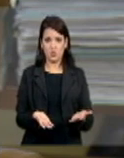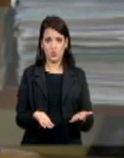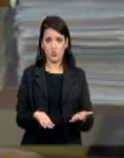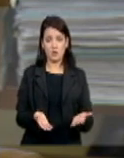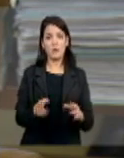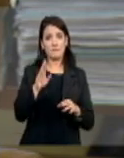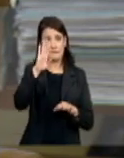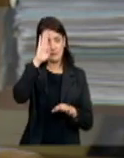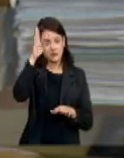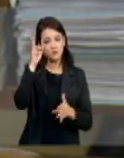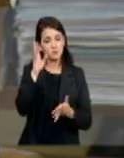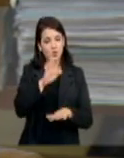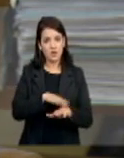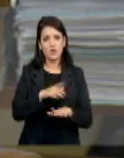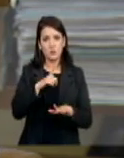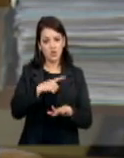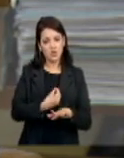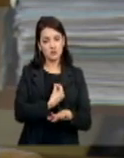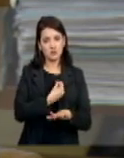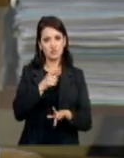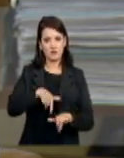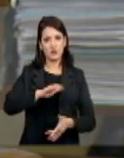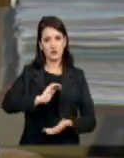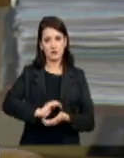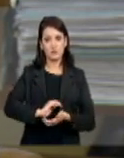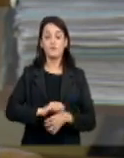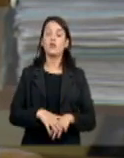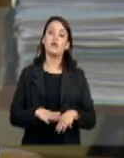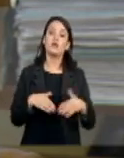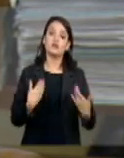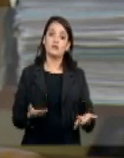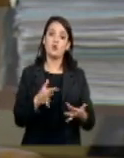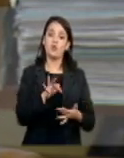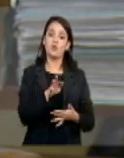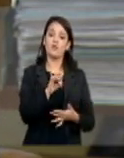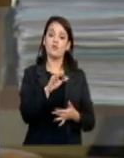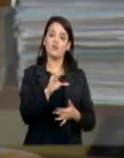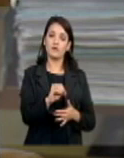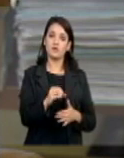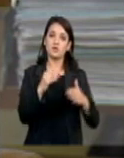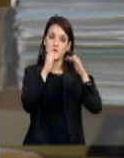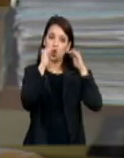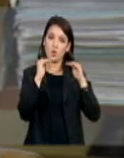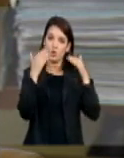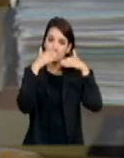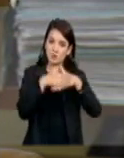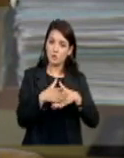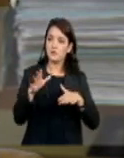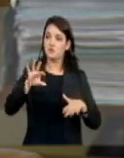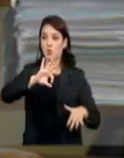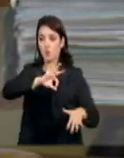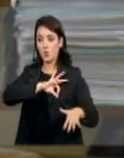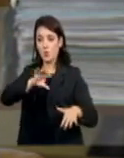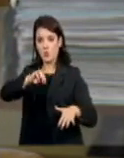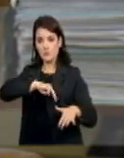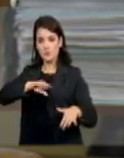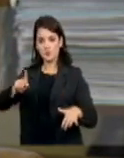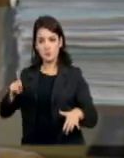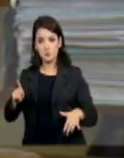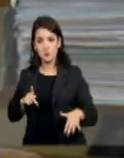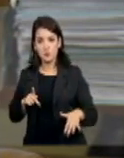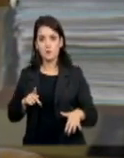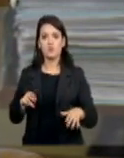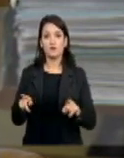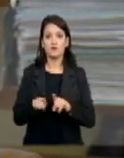fecham-se as açõs a submissão do fisco da autoridade policial e do ministério público as